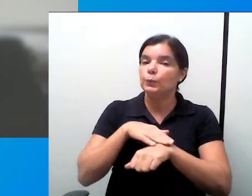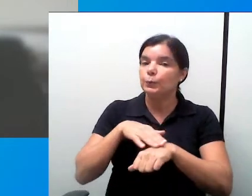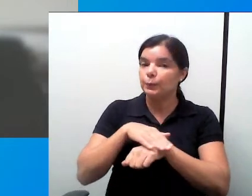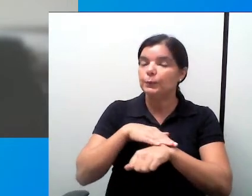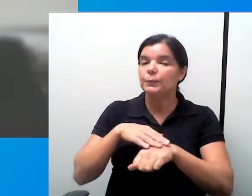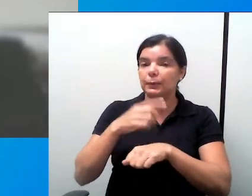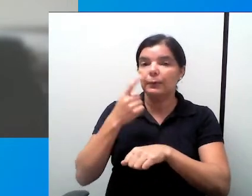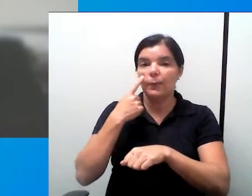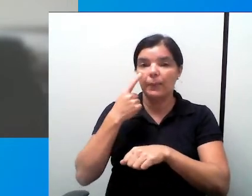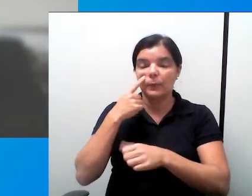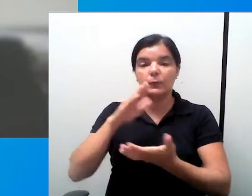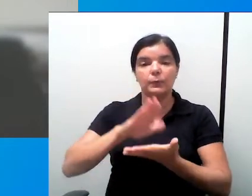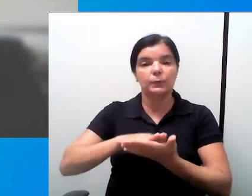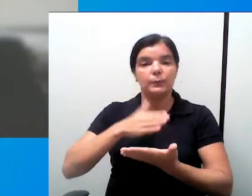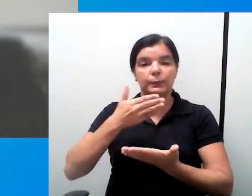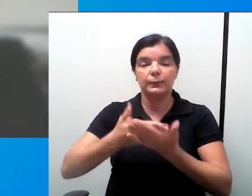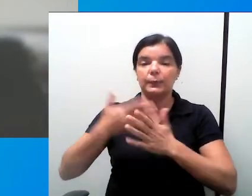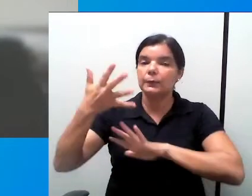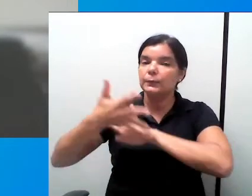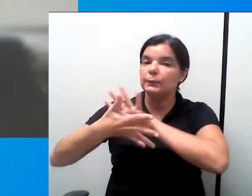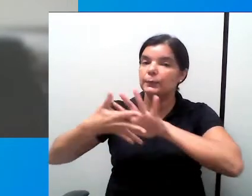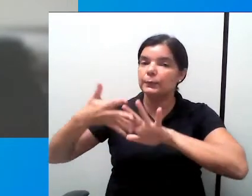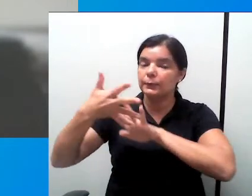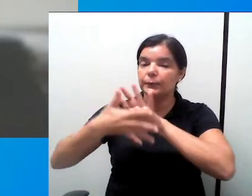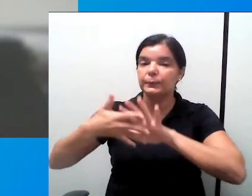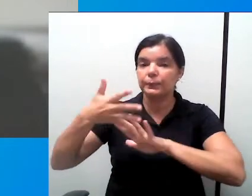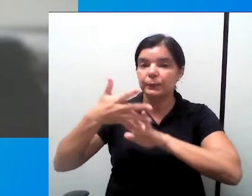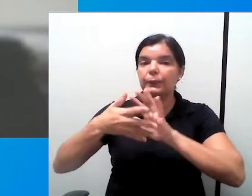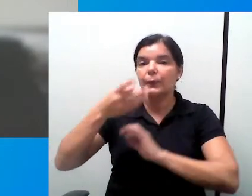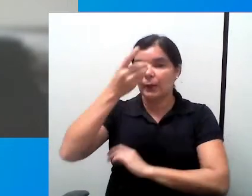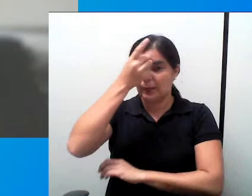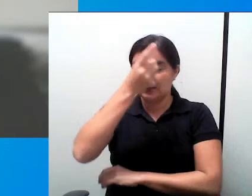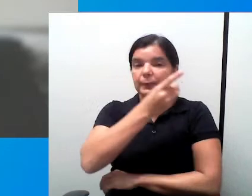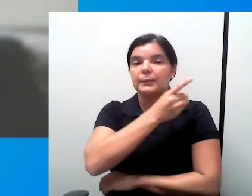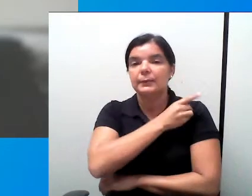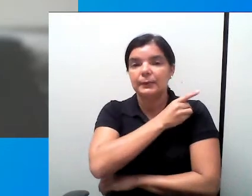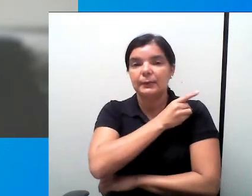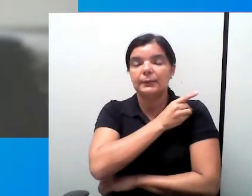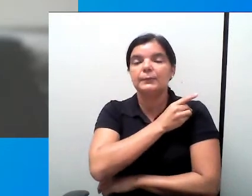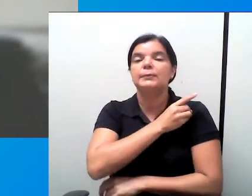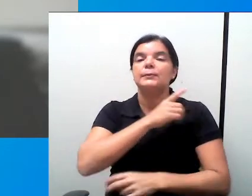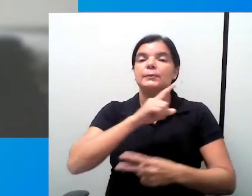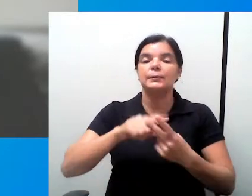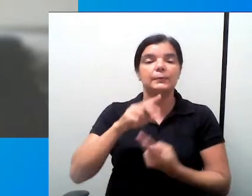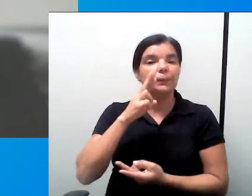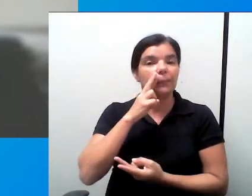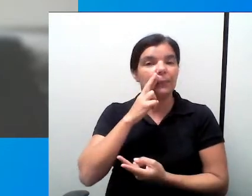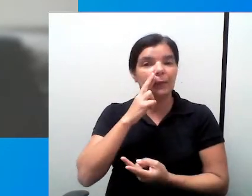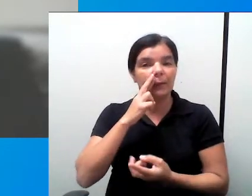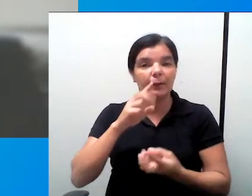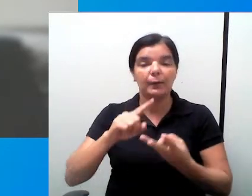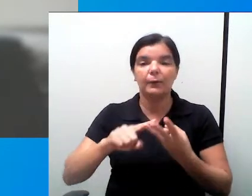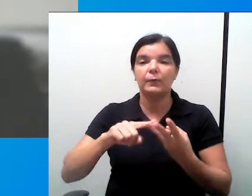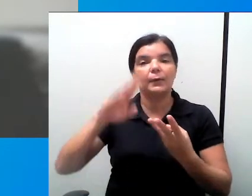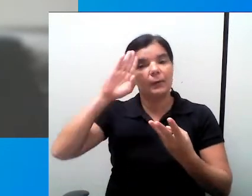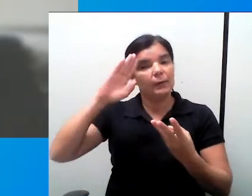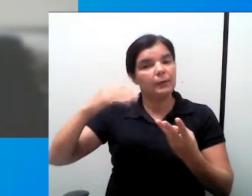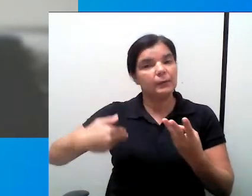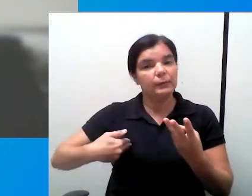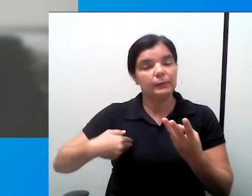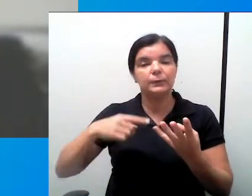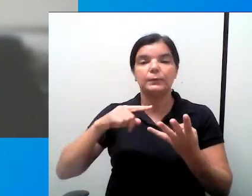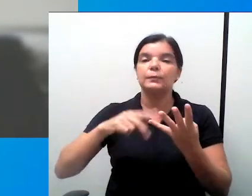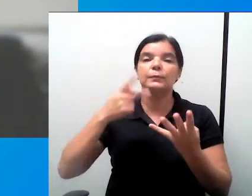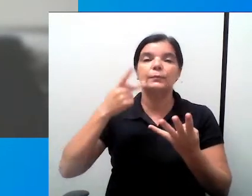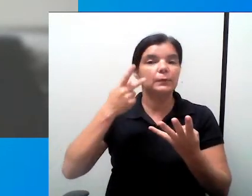os intérpretes de Libras, a Denise, que esteve aqui conosco presente durante todo o evento, a Regiane, a Silvia e o Caio,